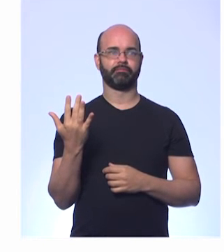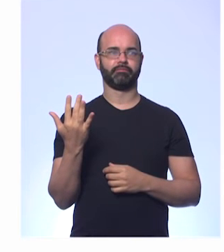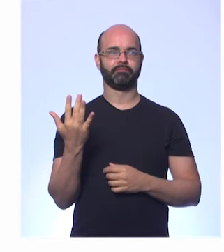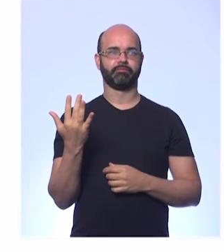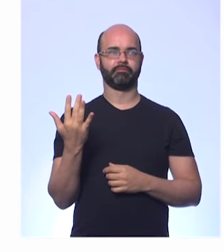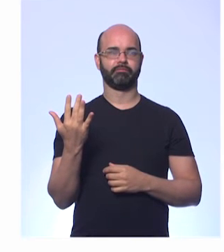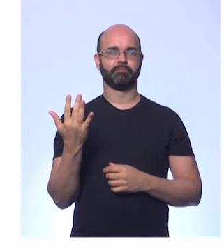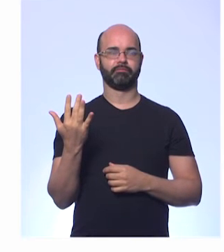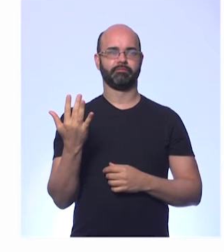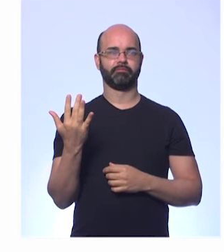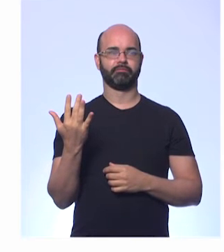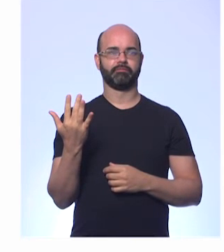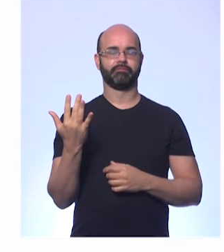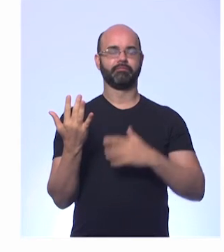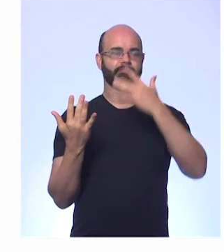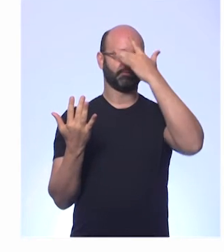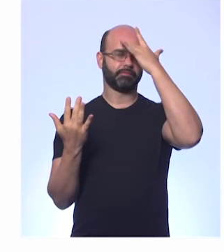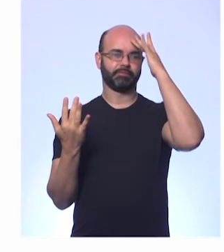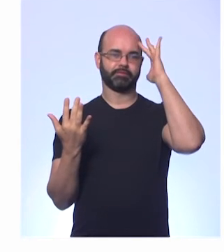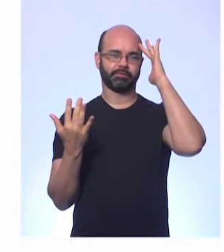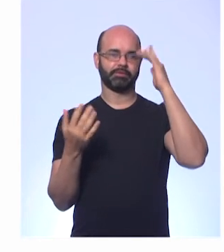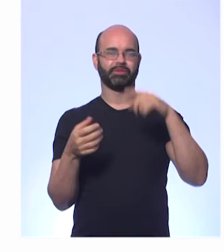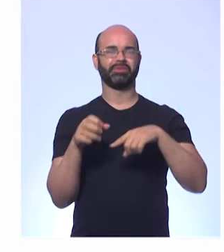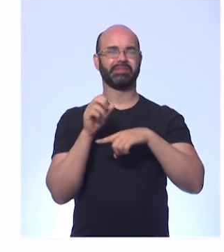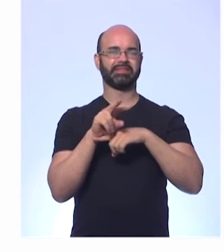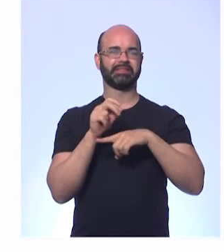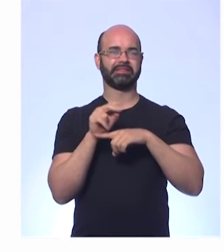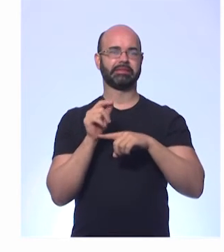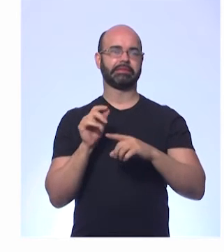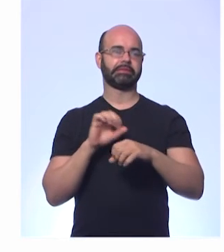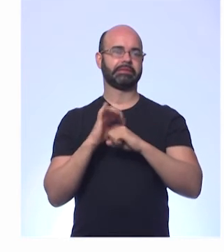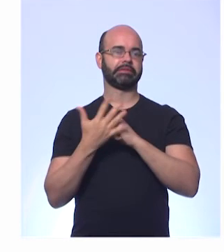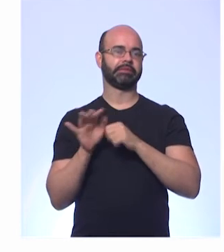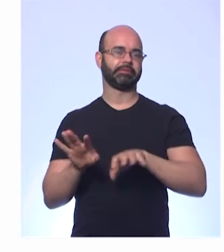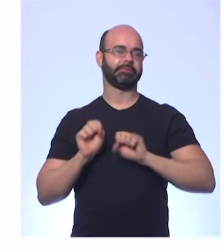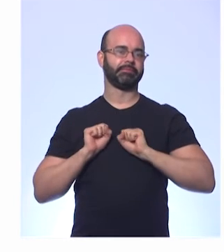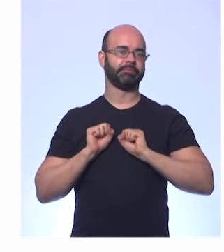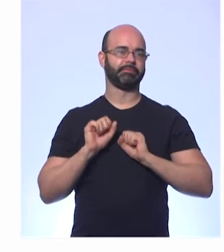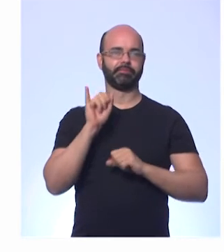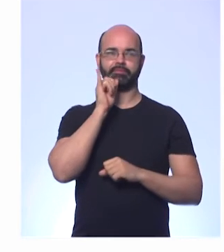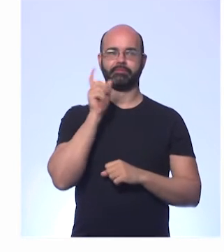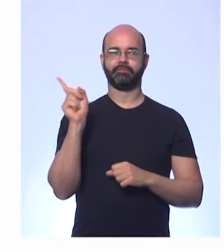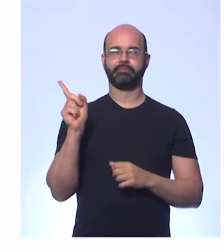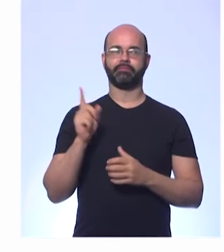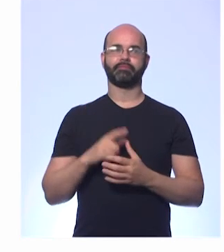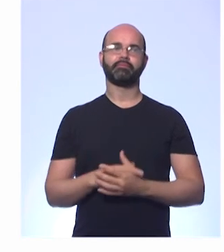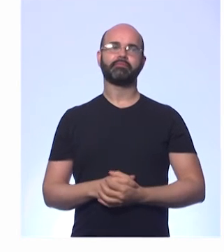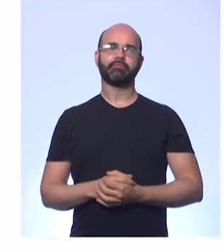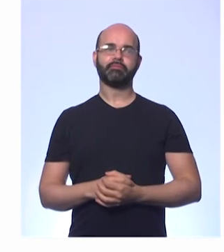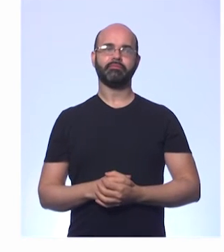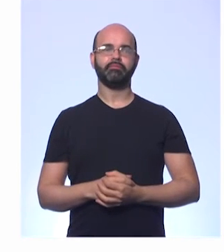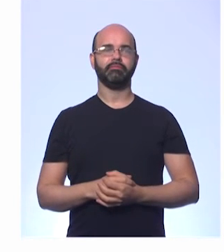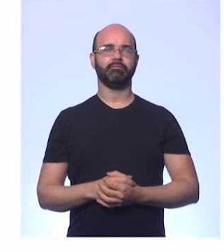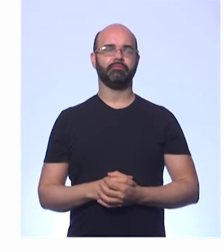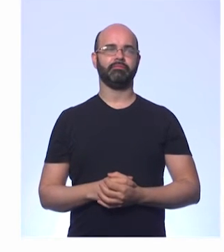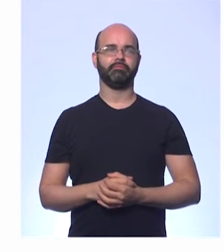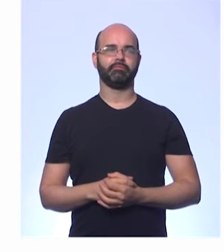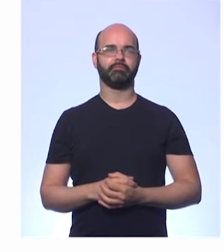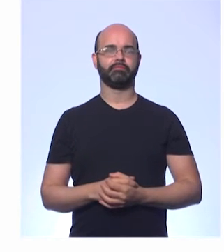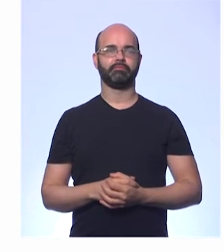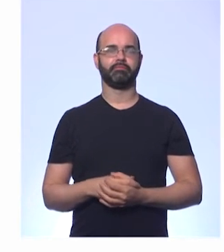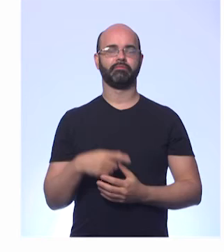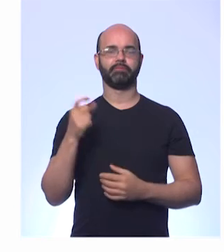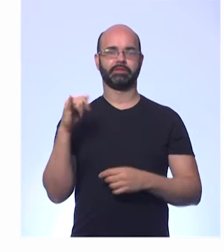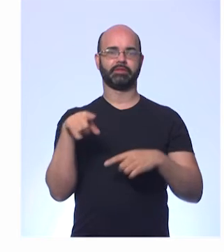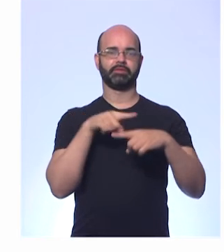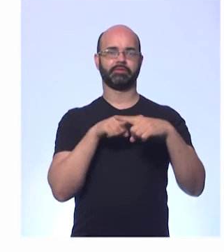de contaminados. Veja, a razão ficaria assim, né? Digamos, se você tiver um total em valor aí, em